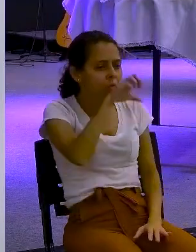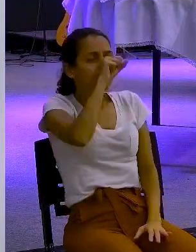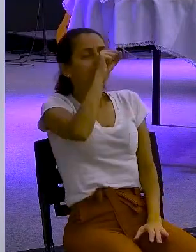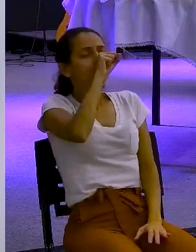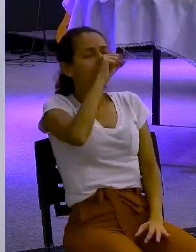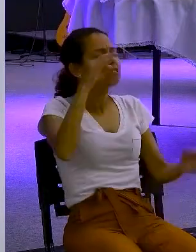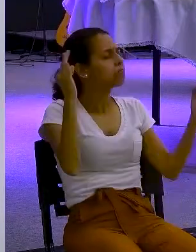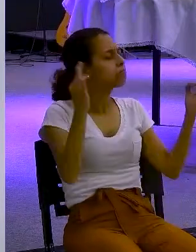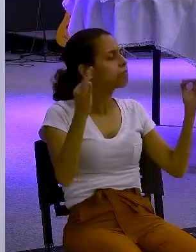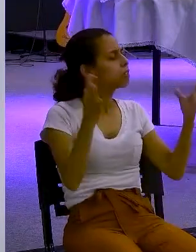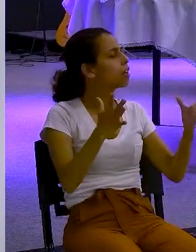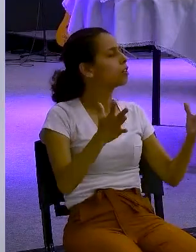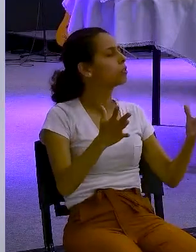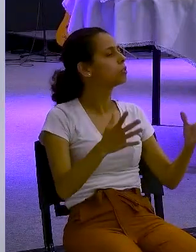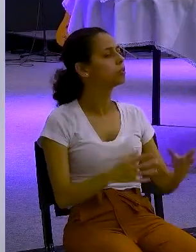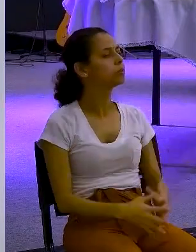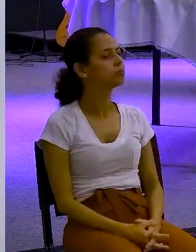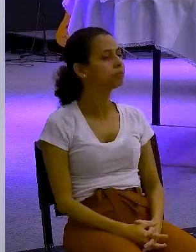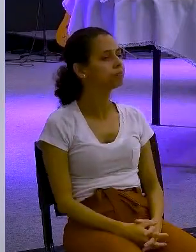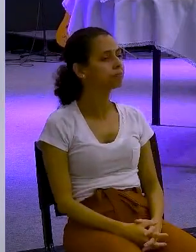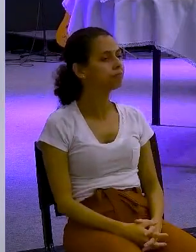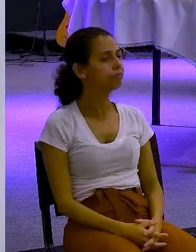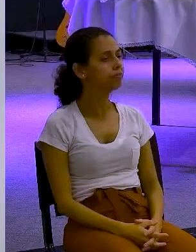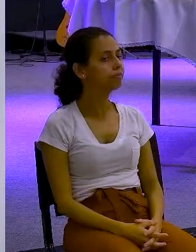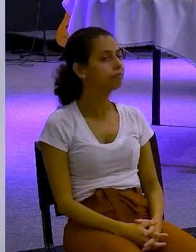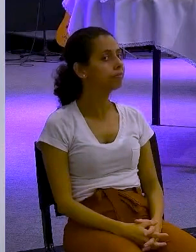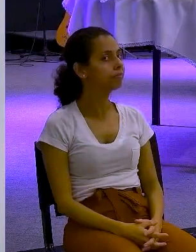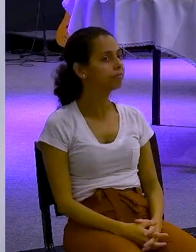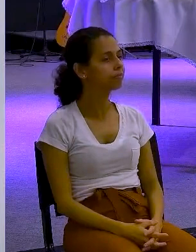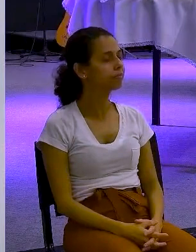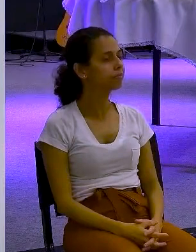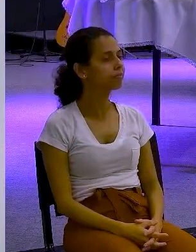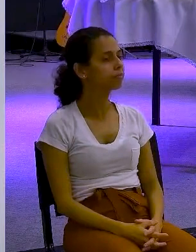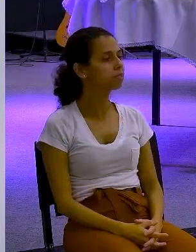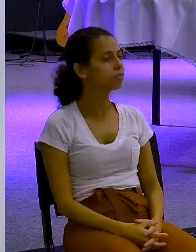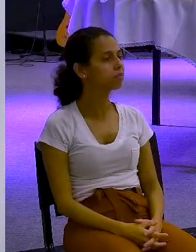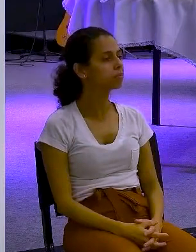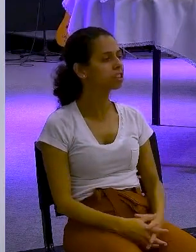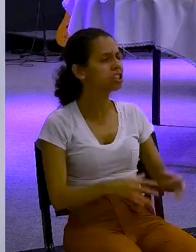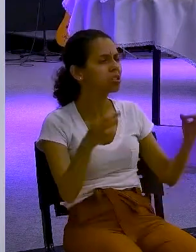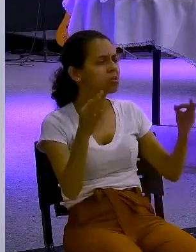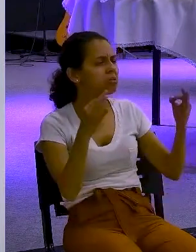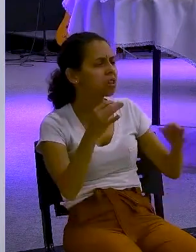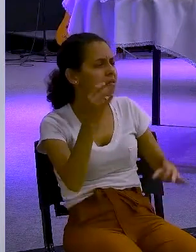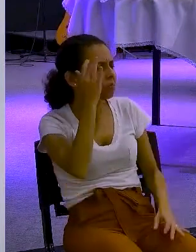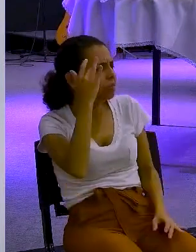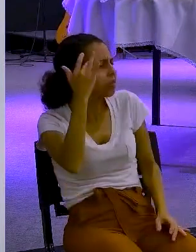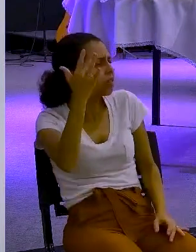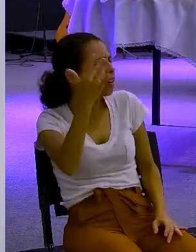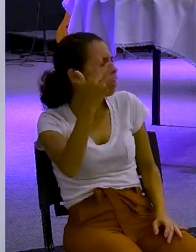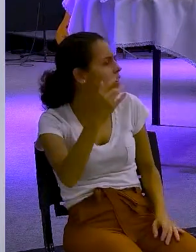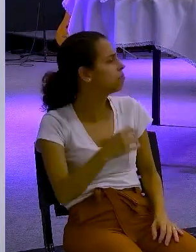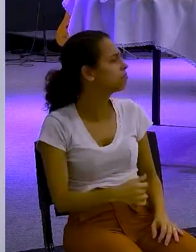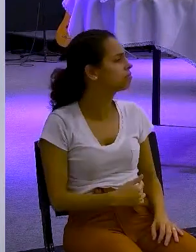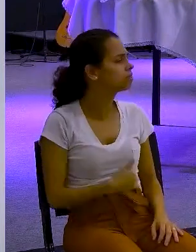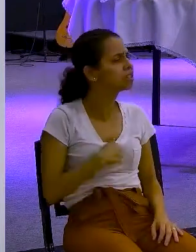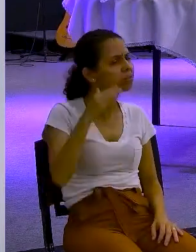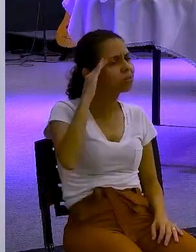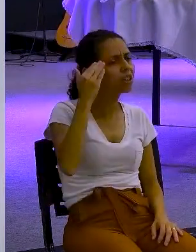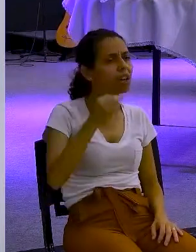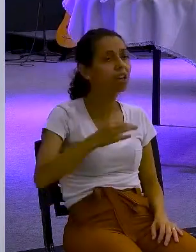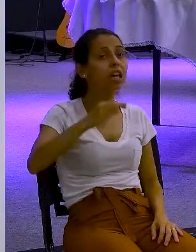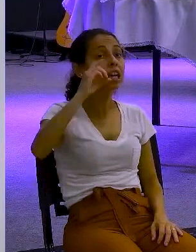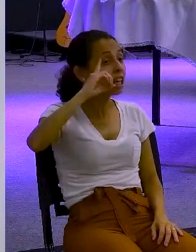Consegue ter certeza do ar que você respira? Tão certo como o amanhã que virá.